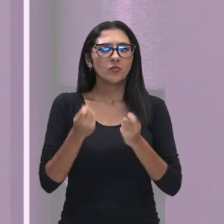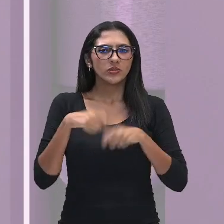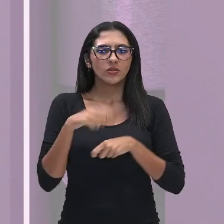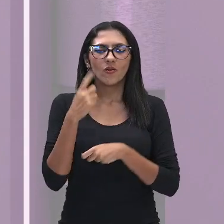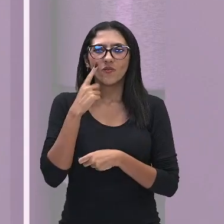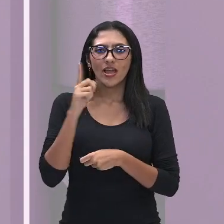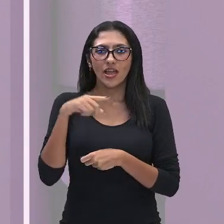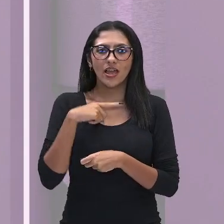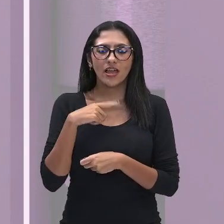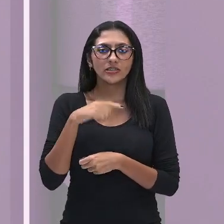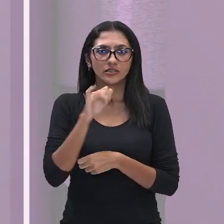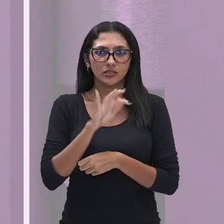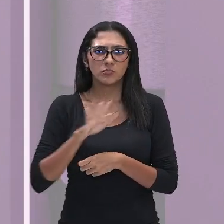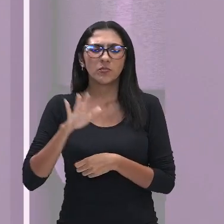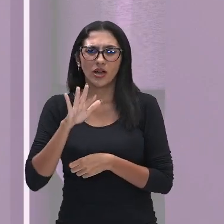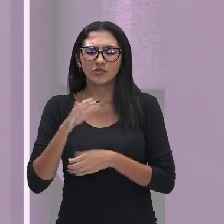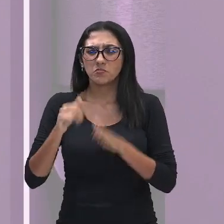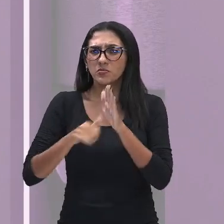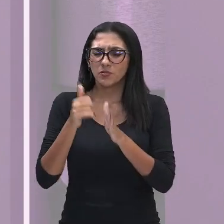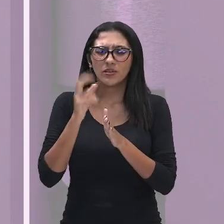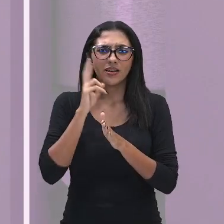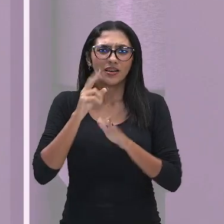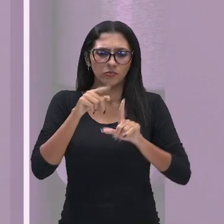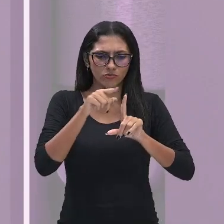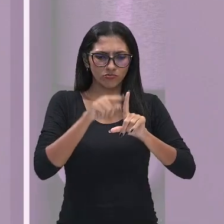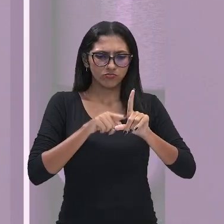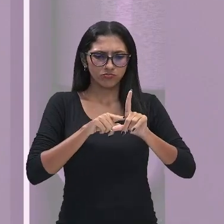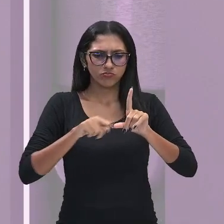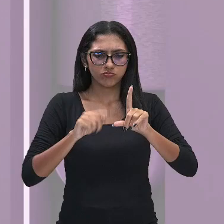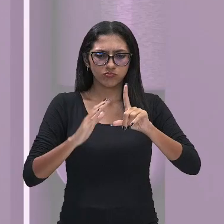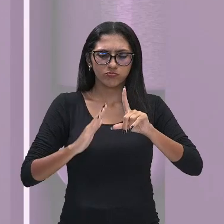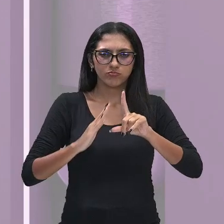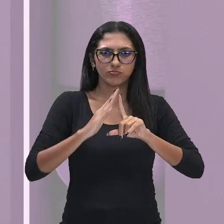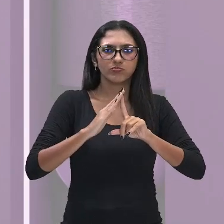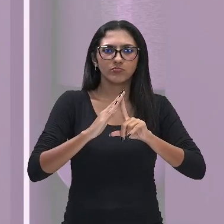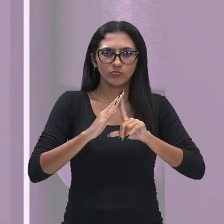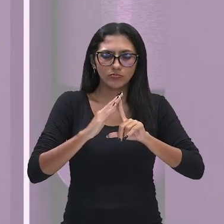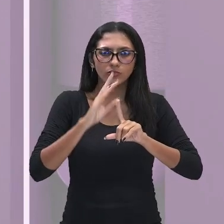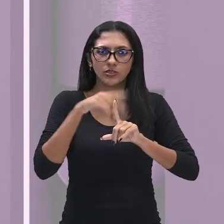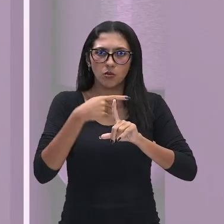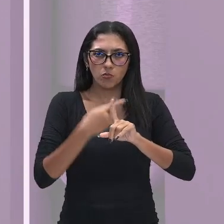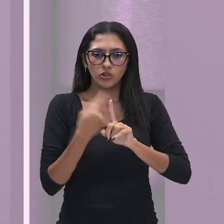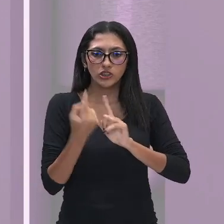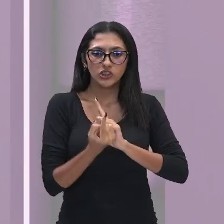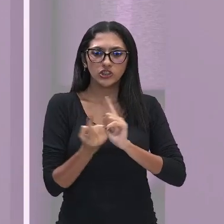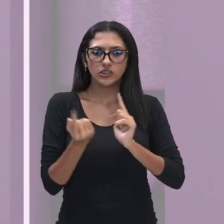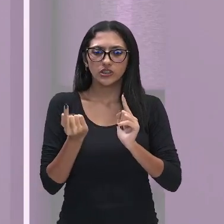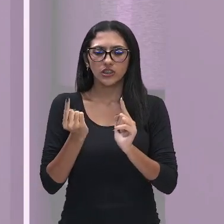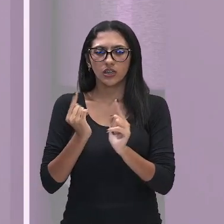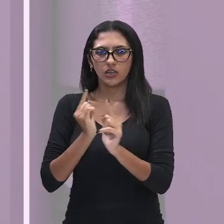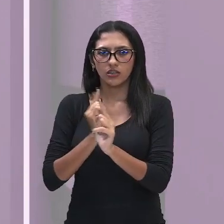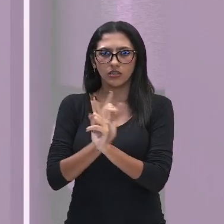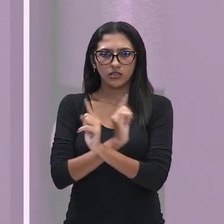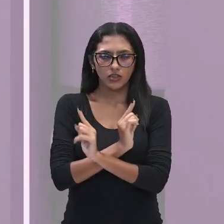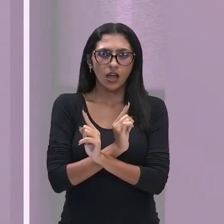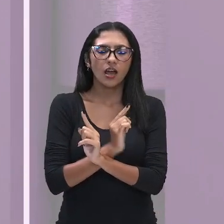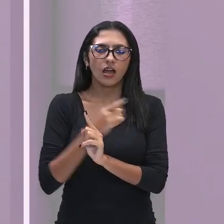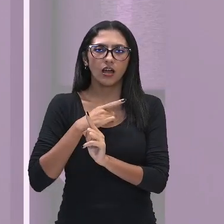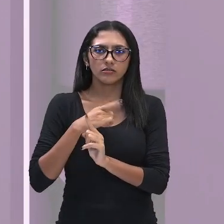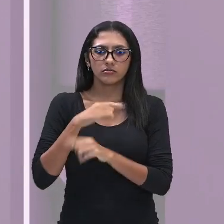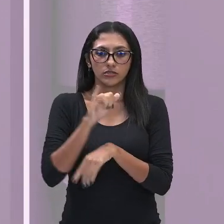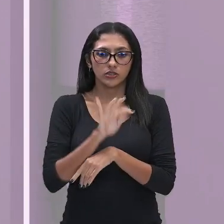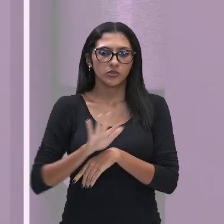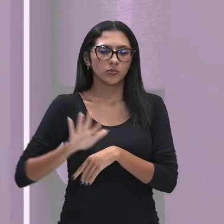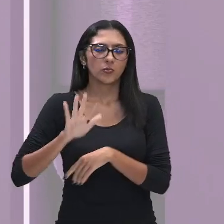figura inicial, que foi o triângulo retângulo, fixar um ponto desse triângulo, girar esse triângulo e,